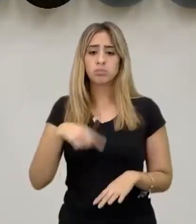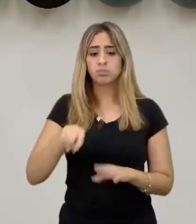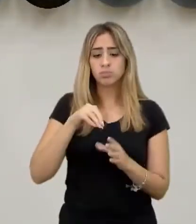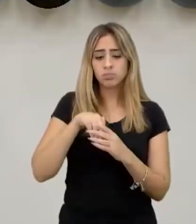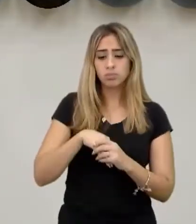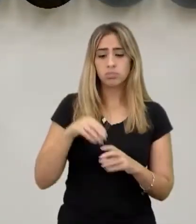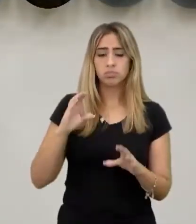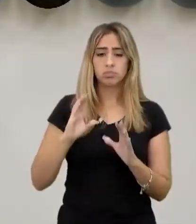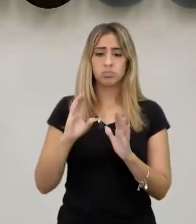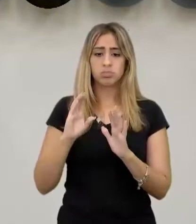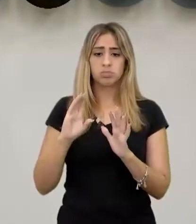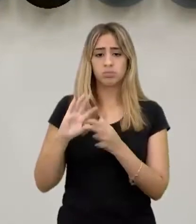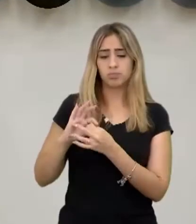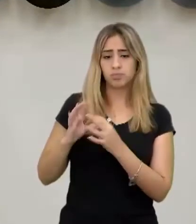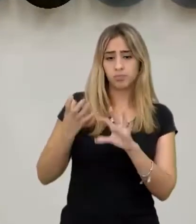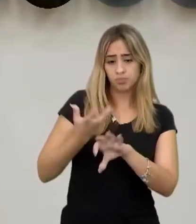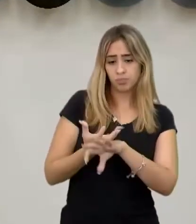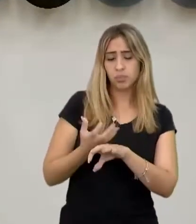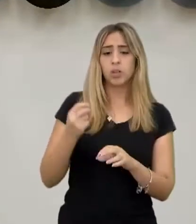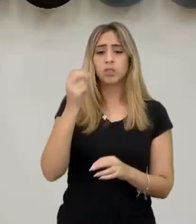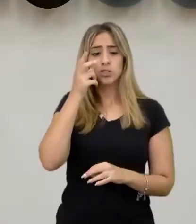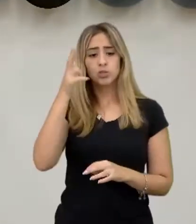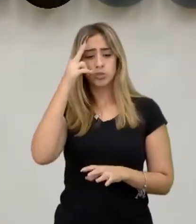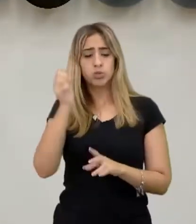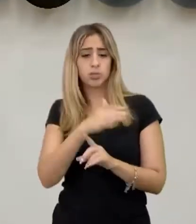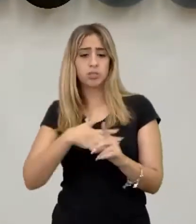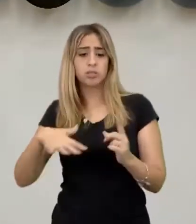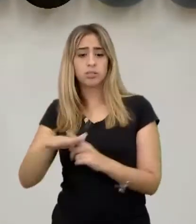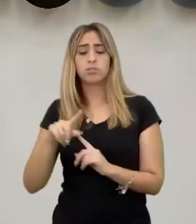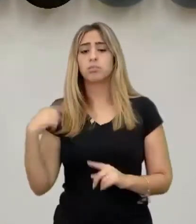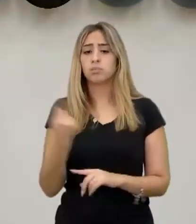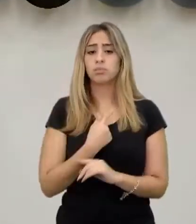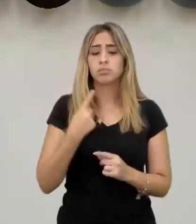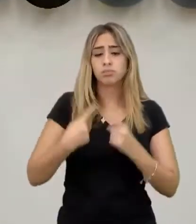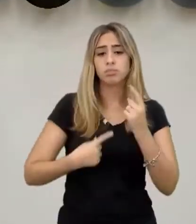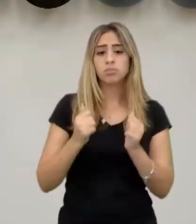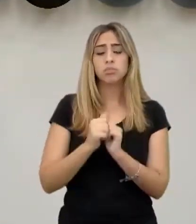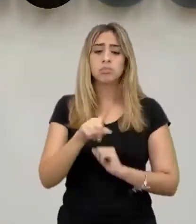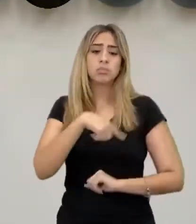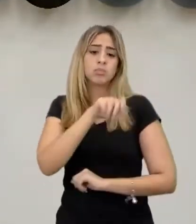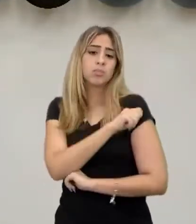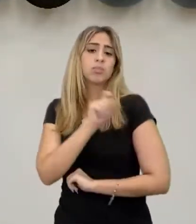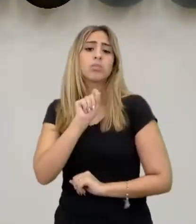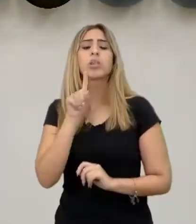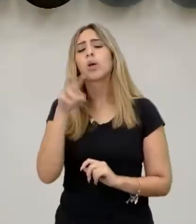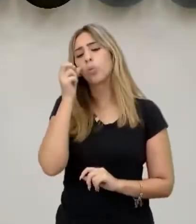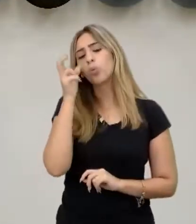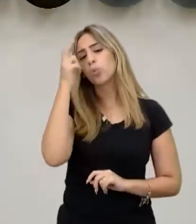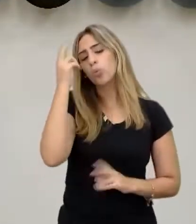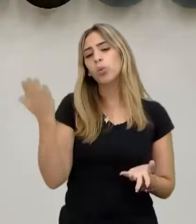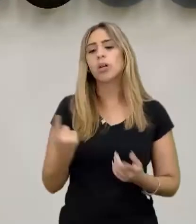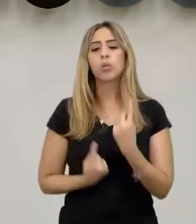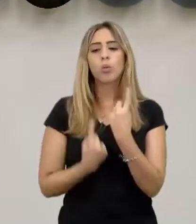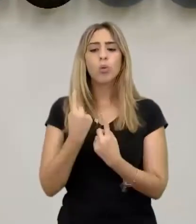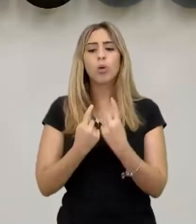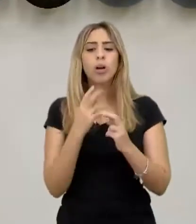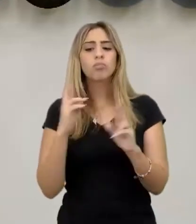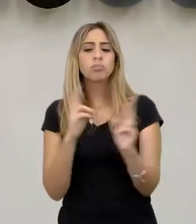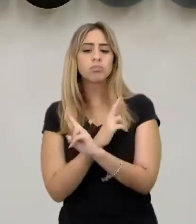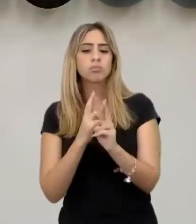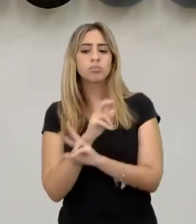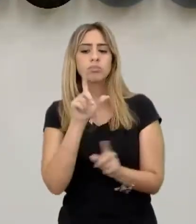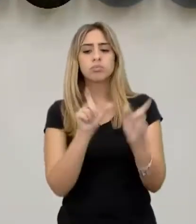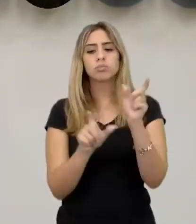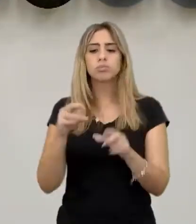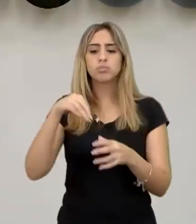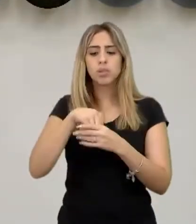dentro do componente cultura e sociedade, nós discutimos com os estudantes o que é cultura. Qual é a relação do